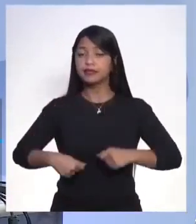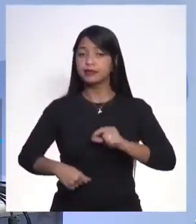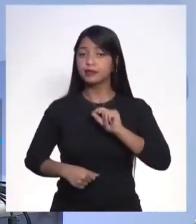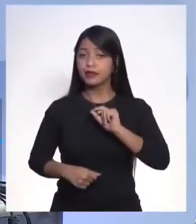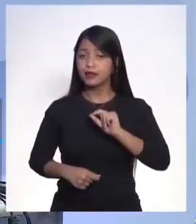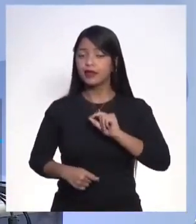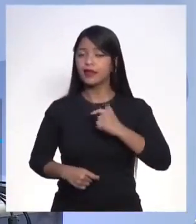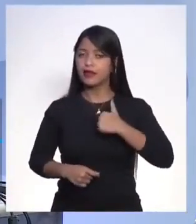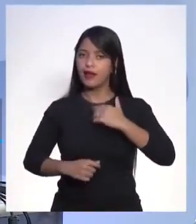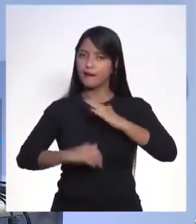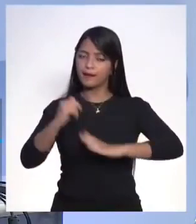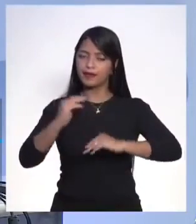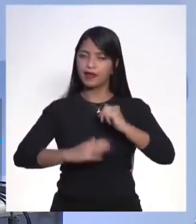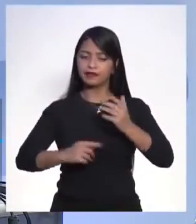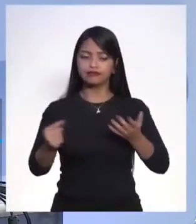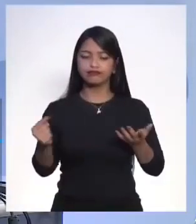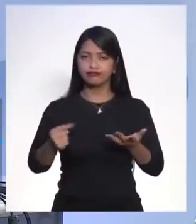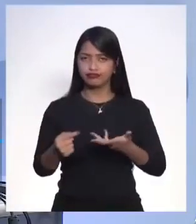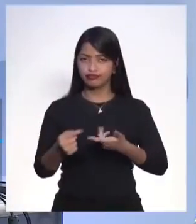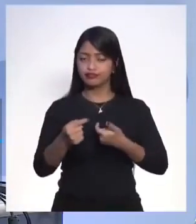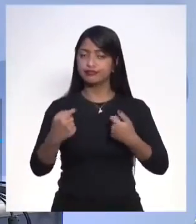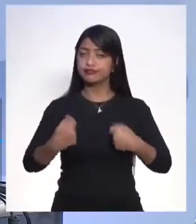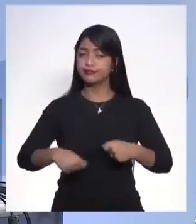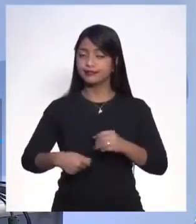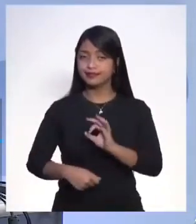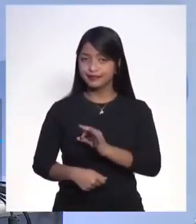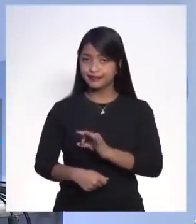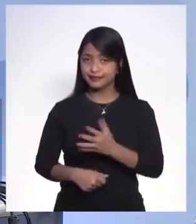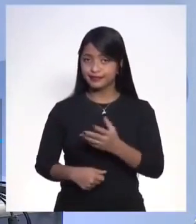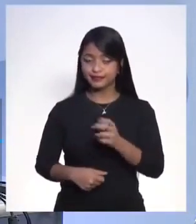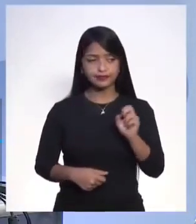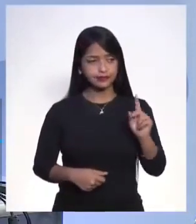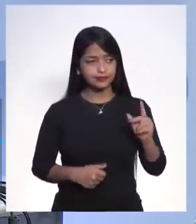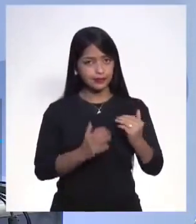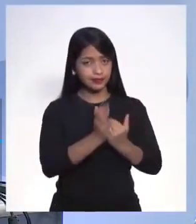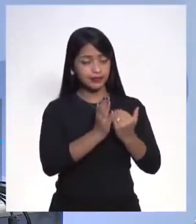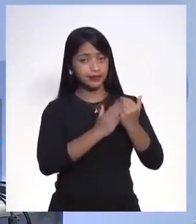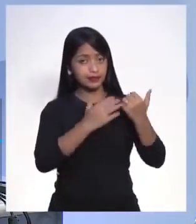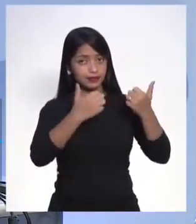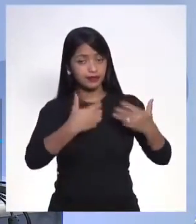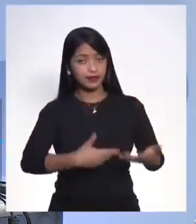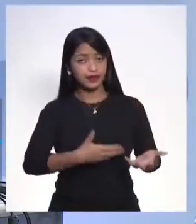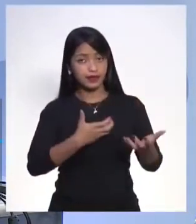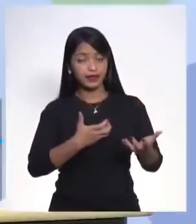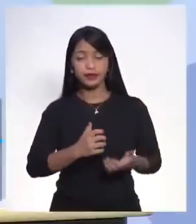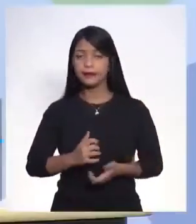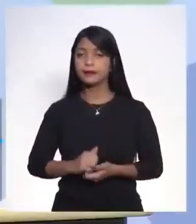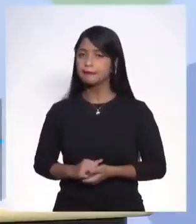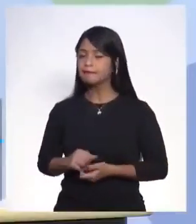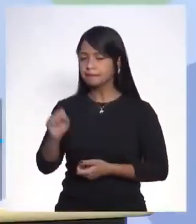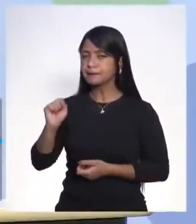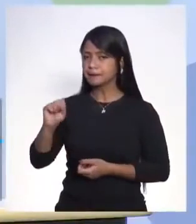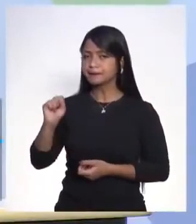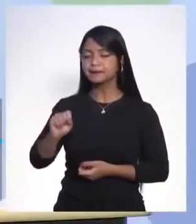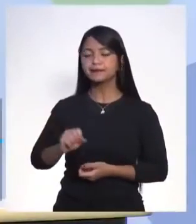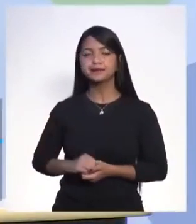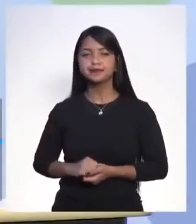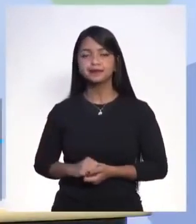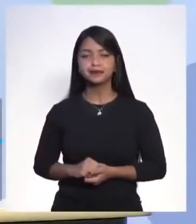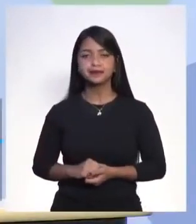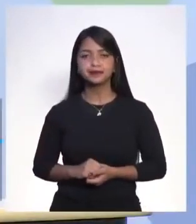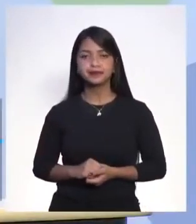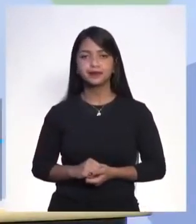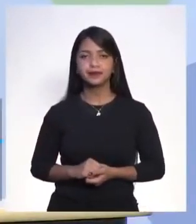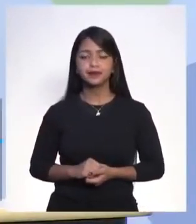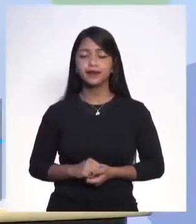em algumas habilidades, certo? Então, até aí, ok. Quer acrescentar alguma coisa, Déia? Não, eu gostaria de acrescentar.